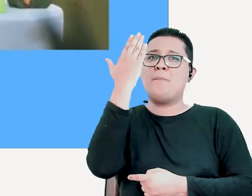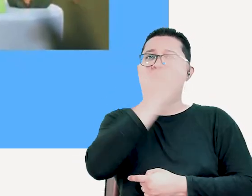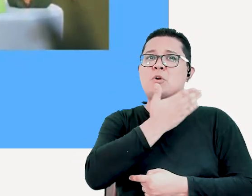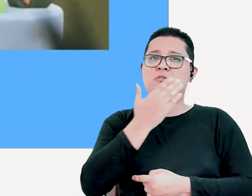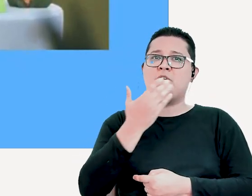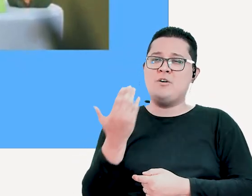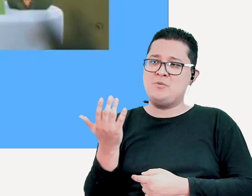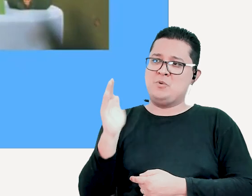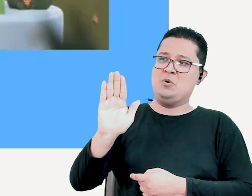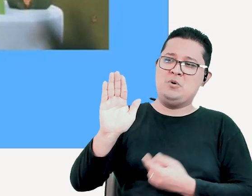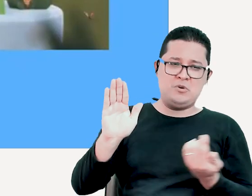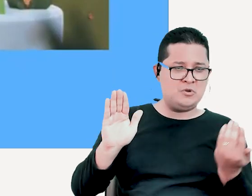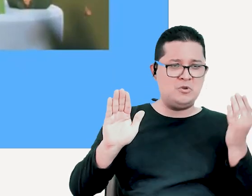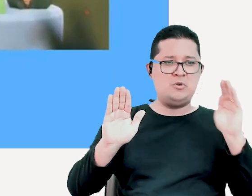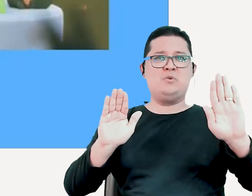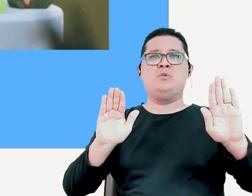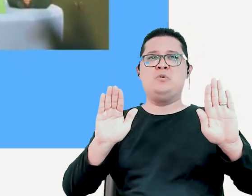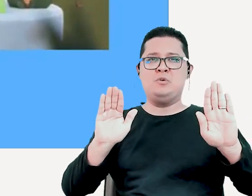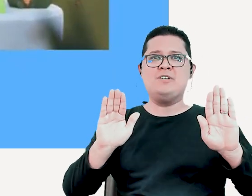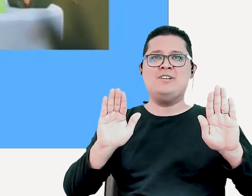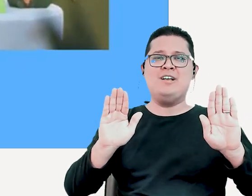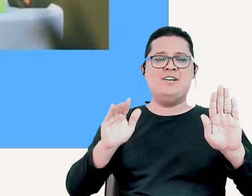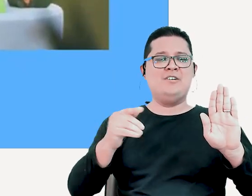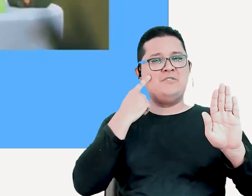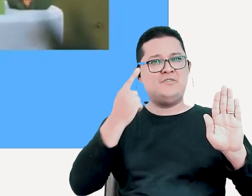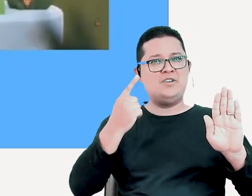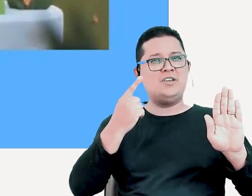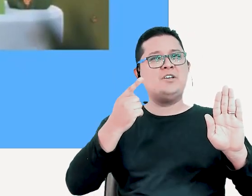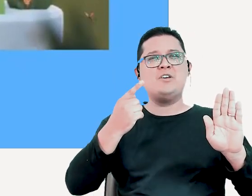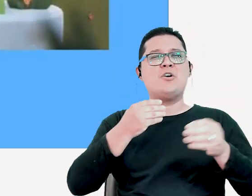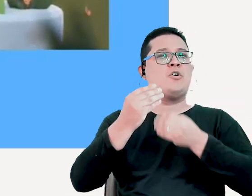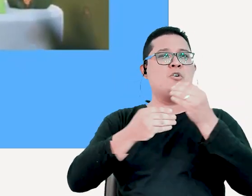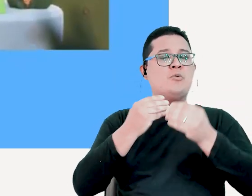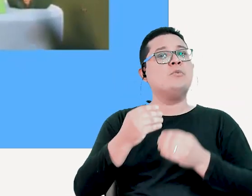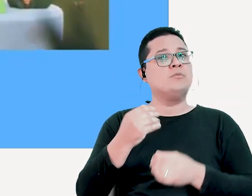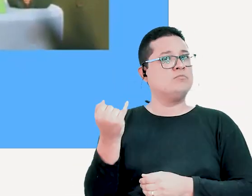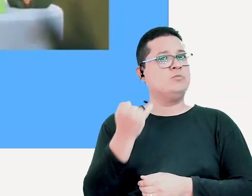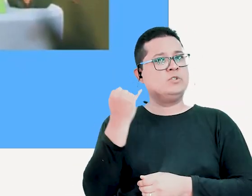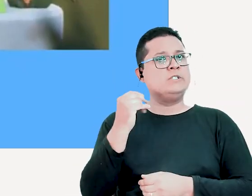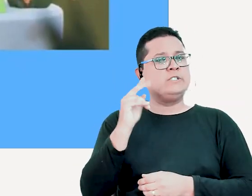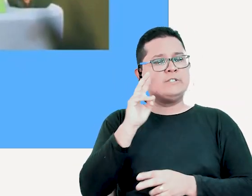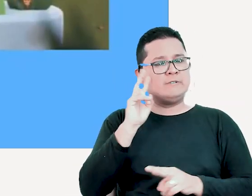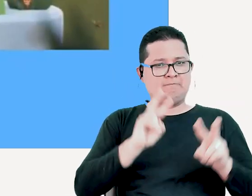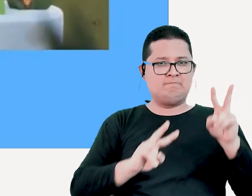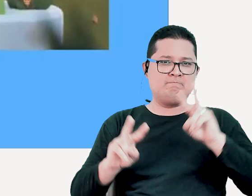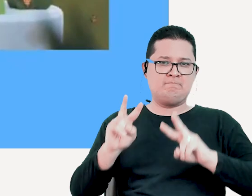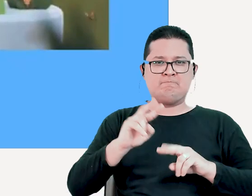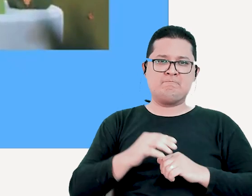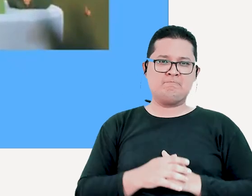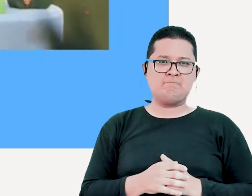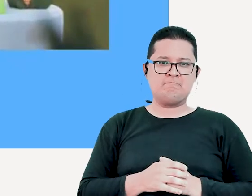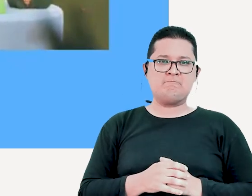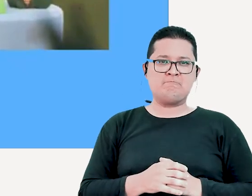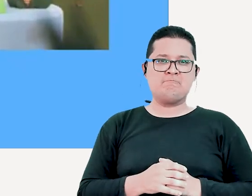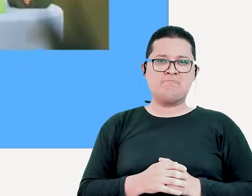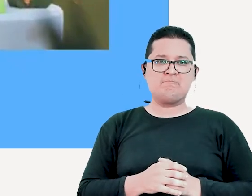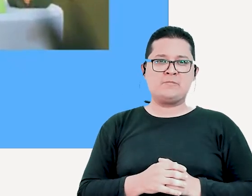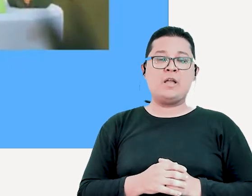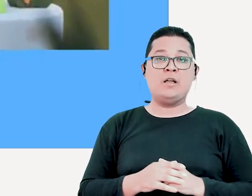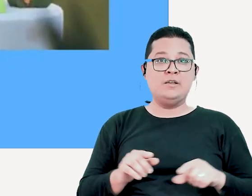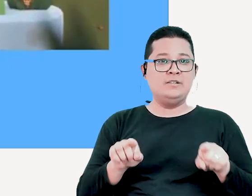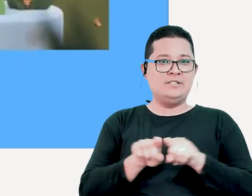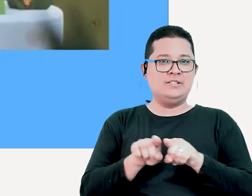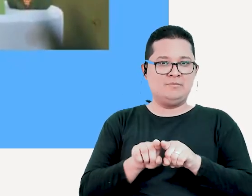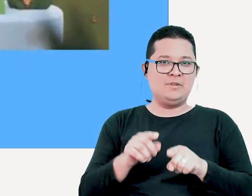esses processos, né? Então, é importante a gente trazer essa visibilidade. E outra coisa, outro ponto